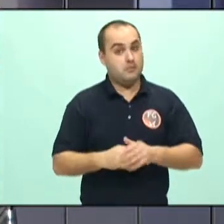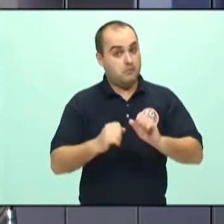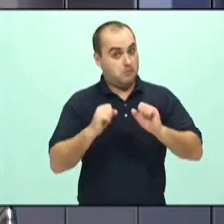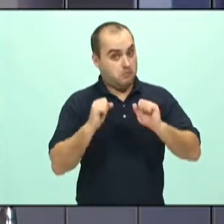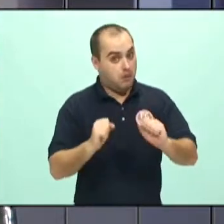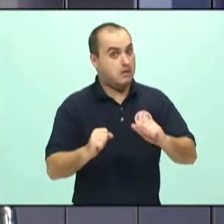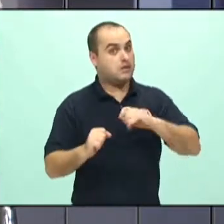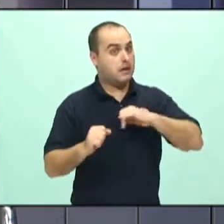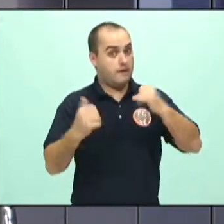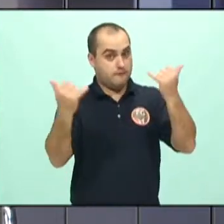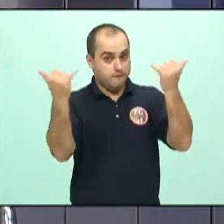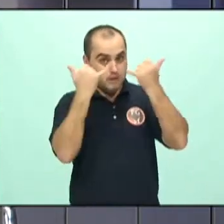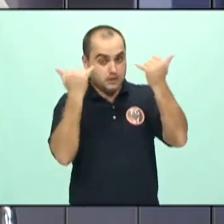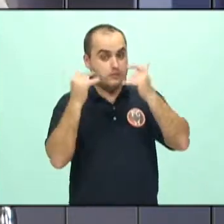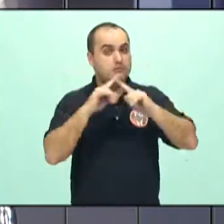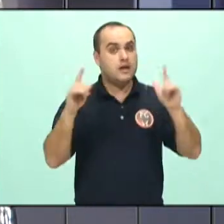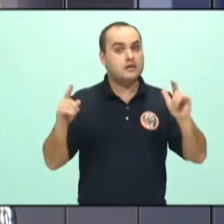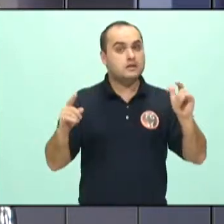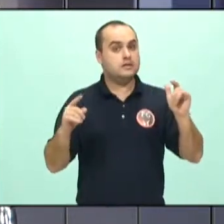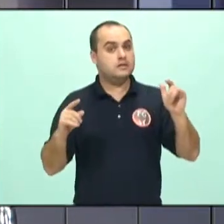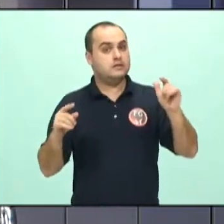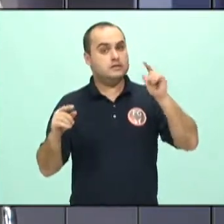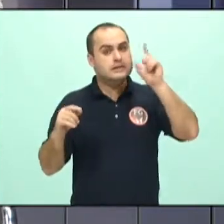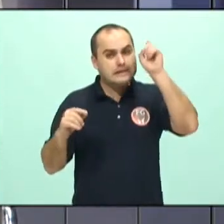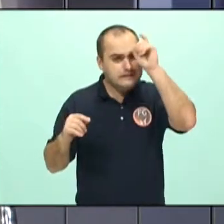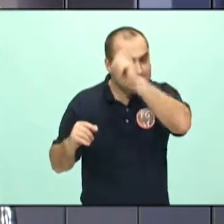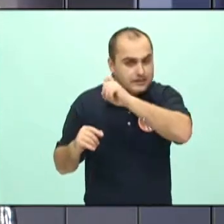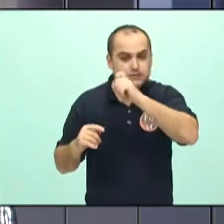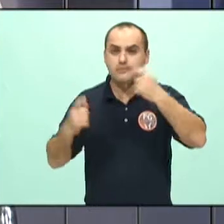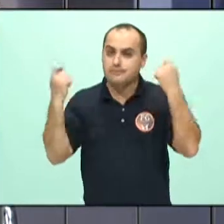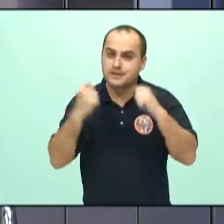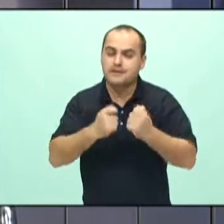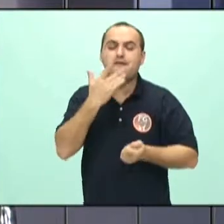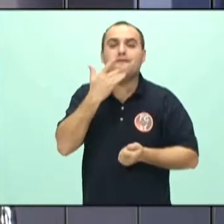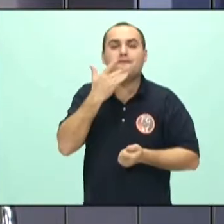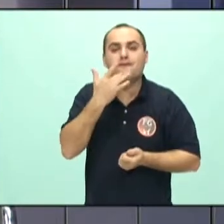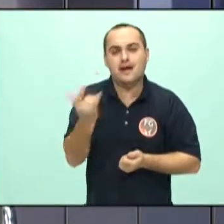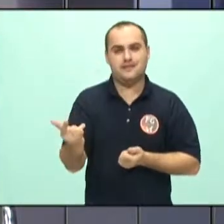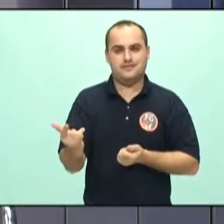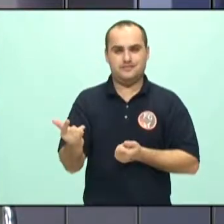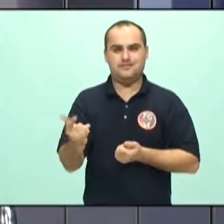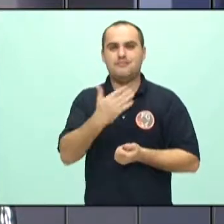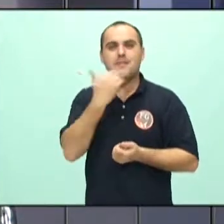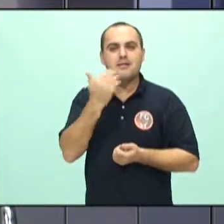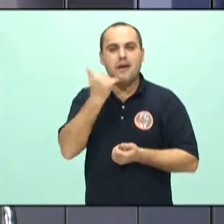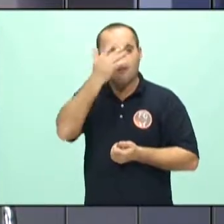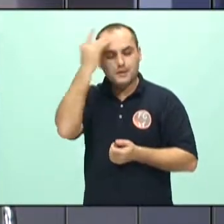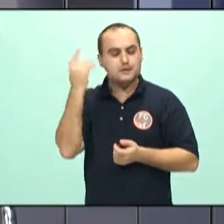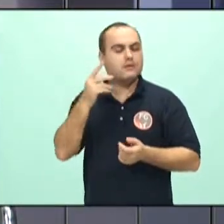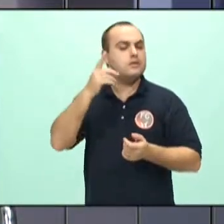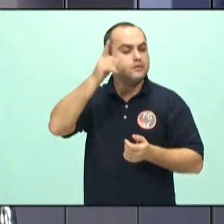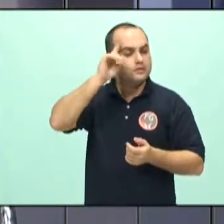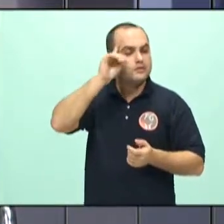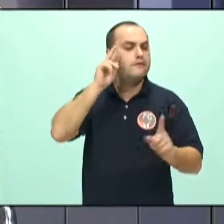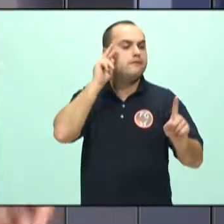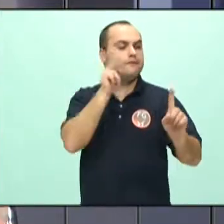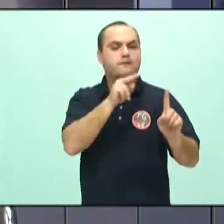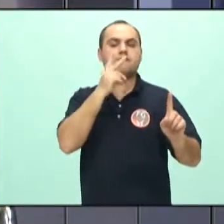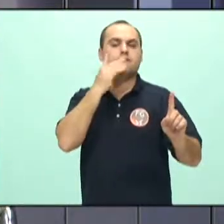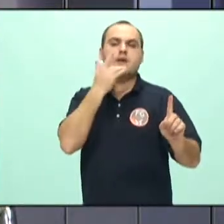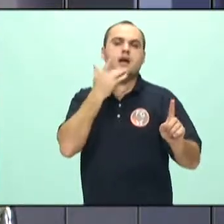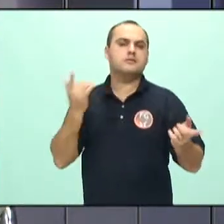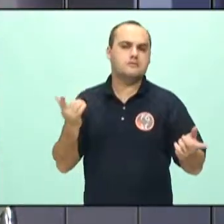acessar no dia a dia. As informações são muito difíceis. Nós precisamos facilitar o acesso do cidadão no dia a dia para que possa obter informação e realizar também o seu trabalho